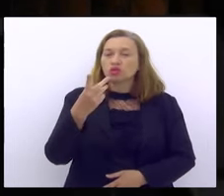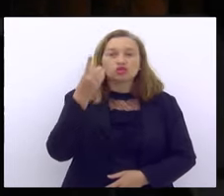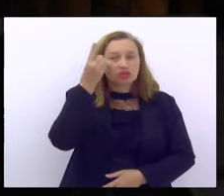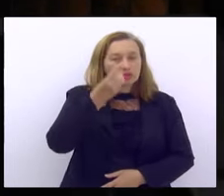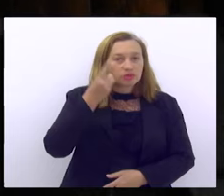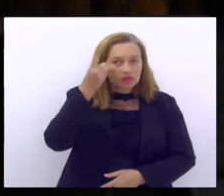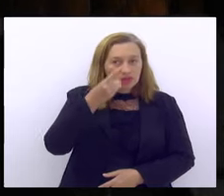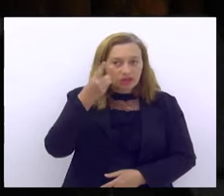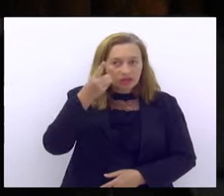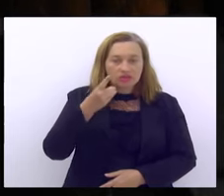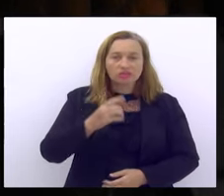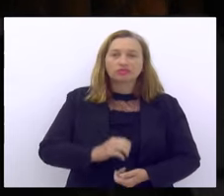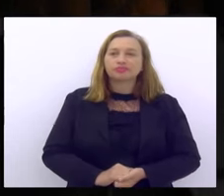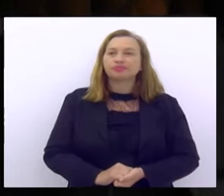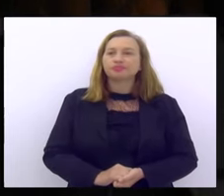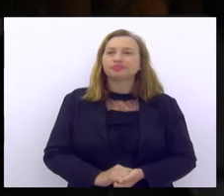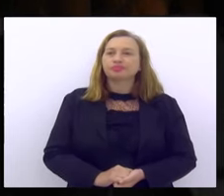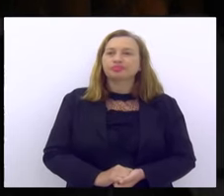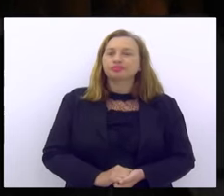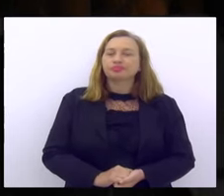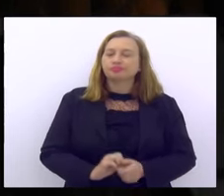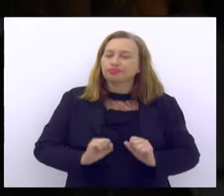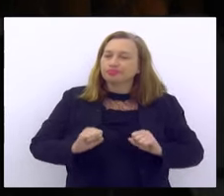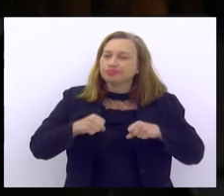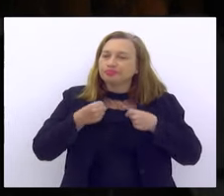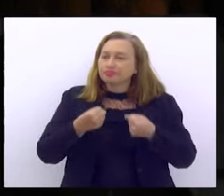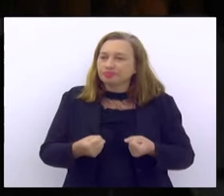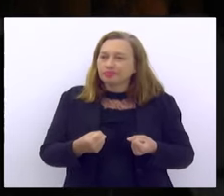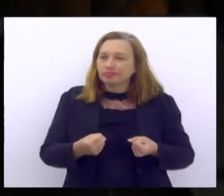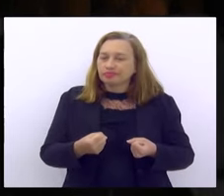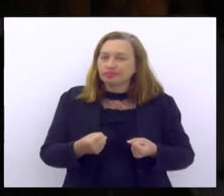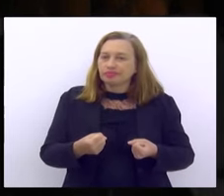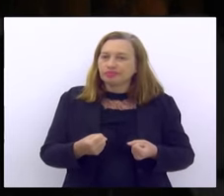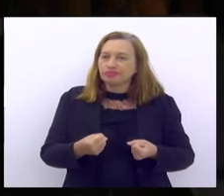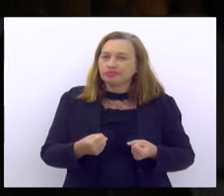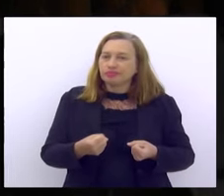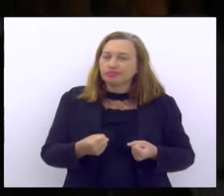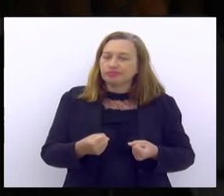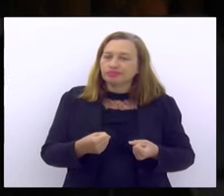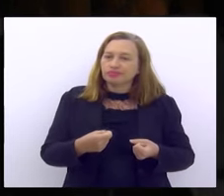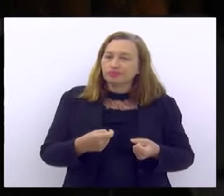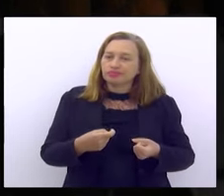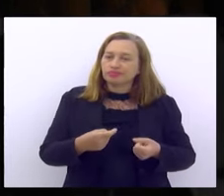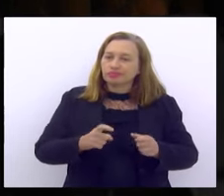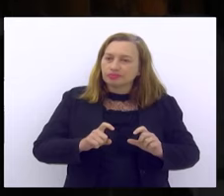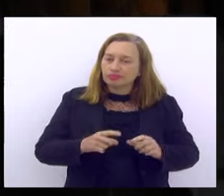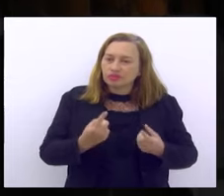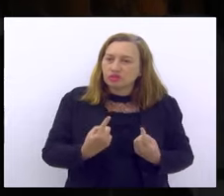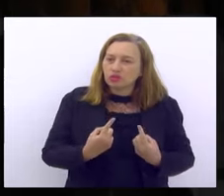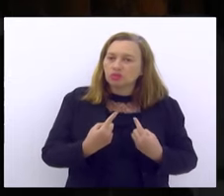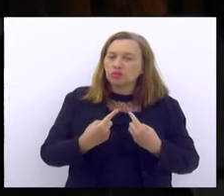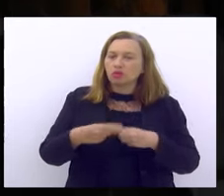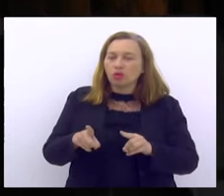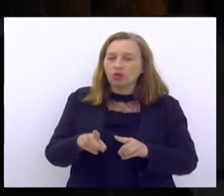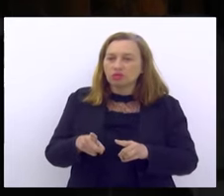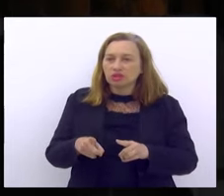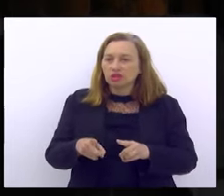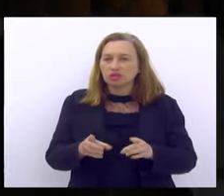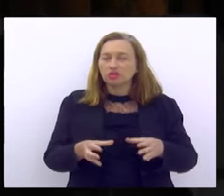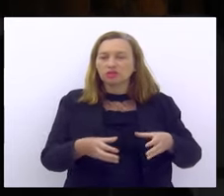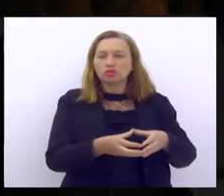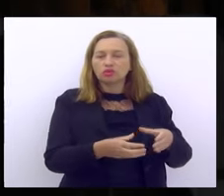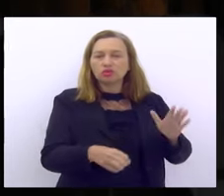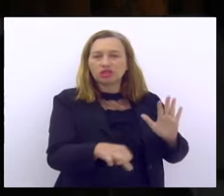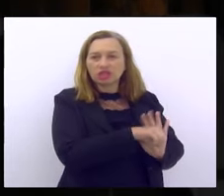2 deputados desprovidos de vaidade, que se dedicaram a botar o dedo na ferida, enfrentar uma das maiores máfias do